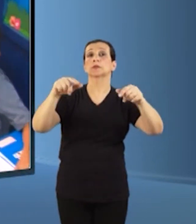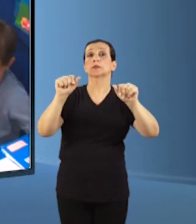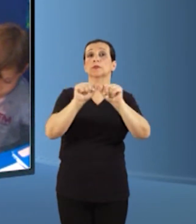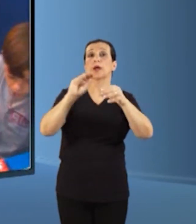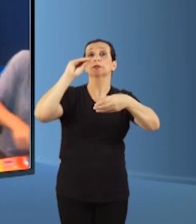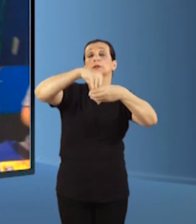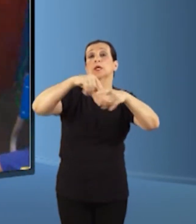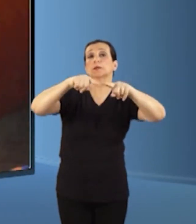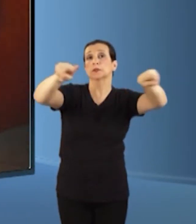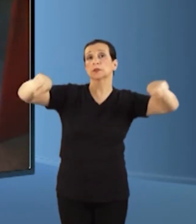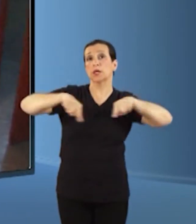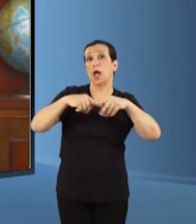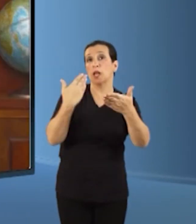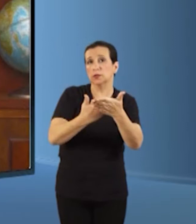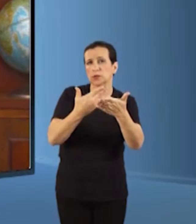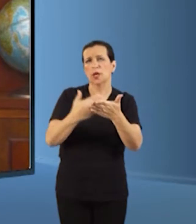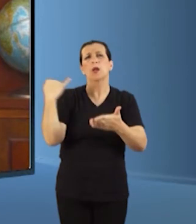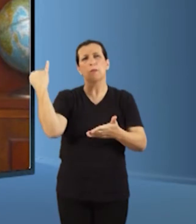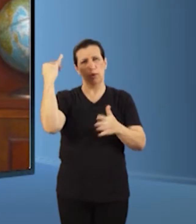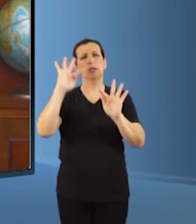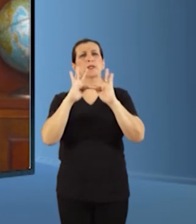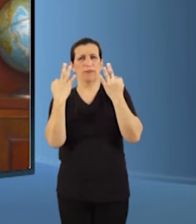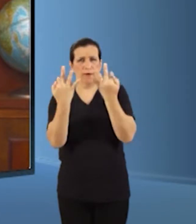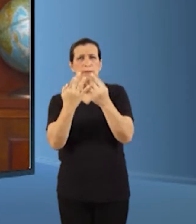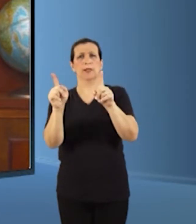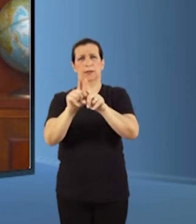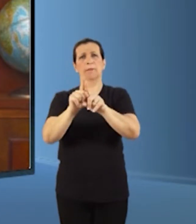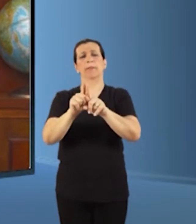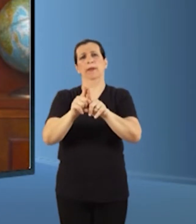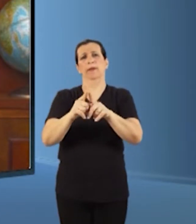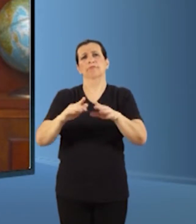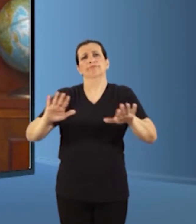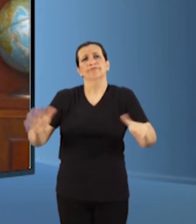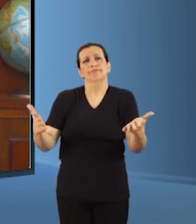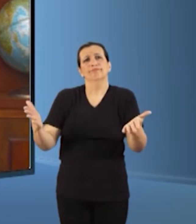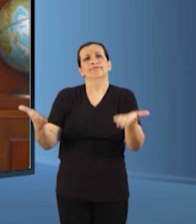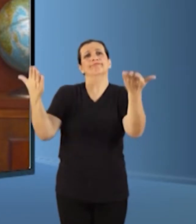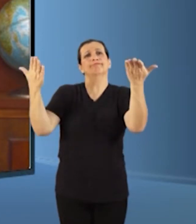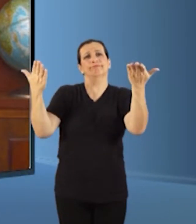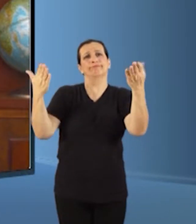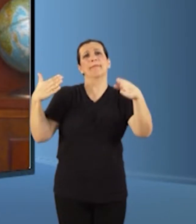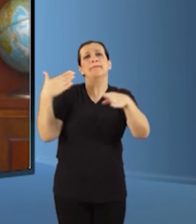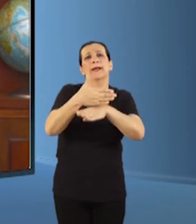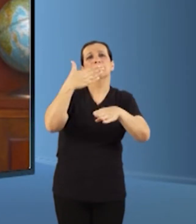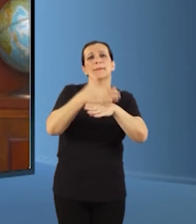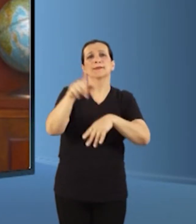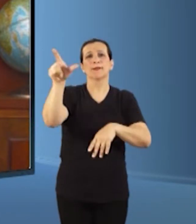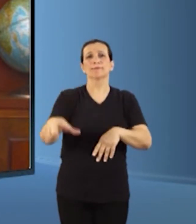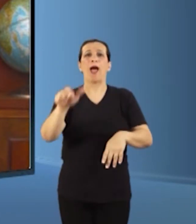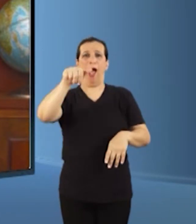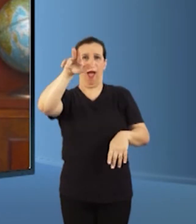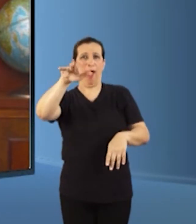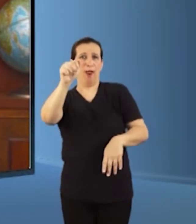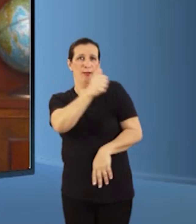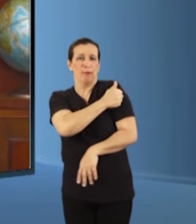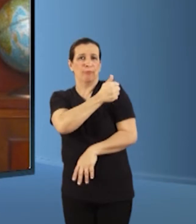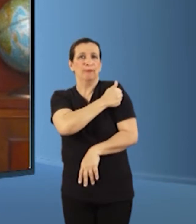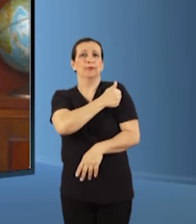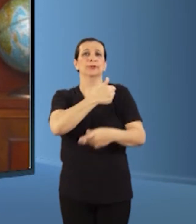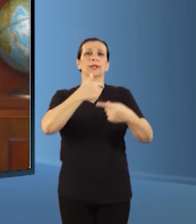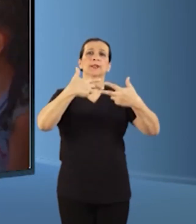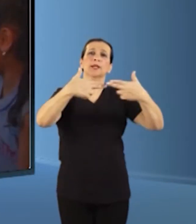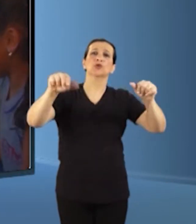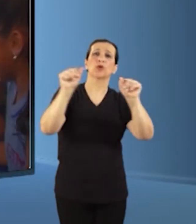são feitas em sala de aula, né? E a importância da família também, por quê? Porque ela incentiva a participação